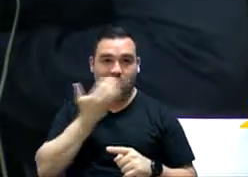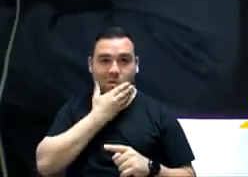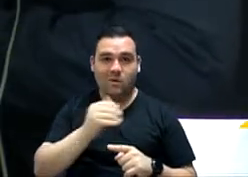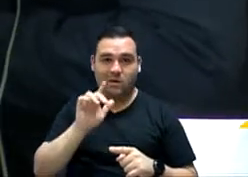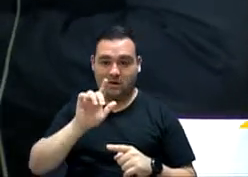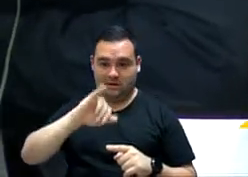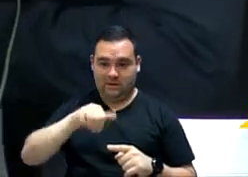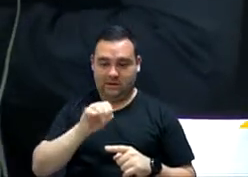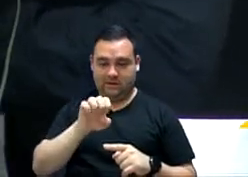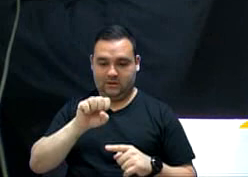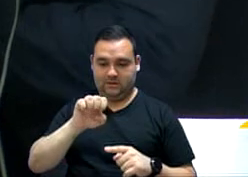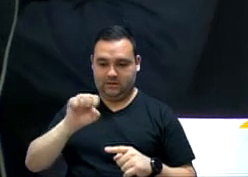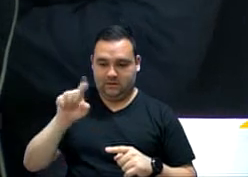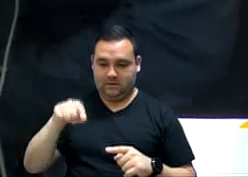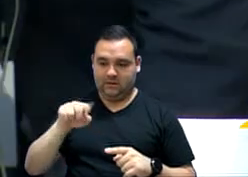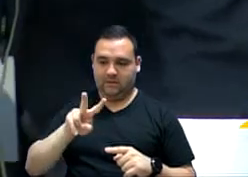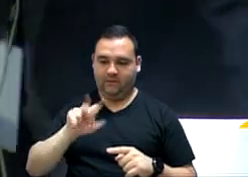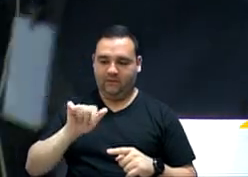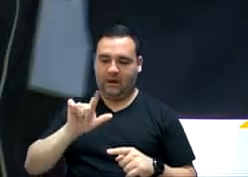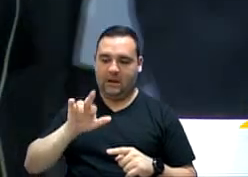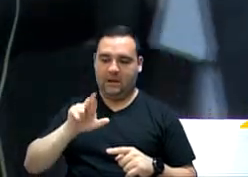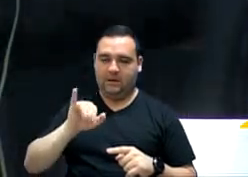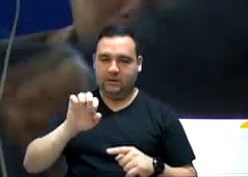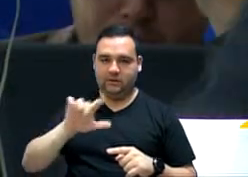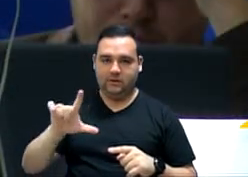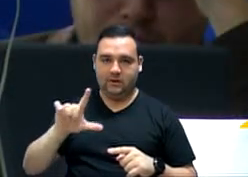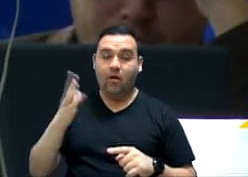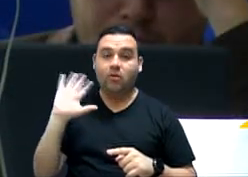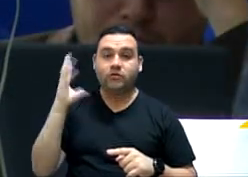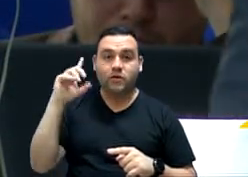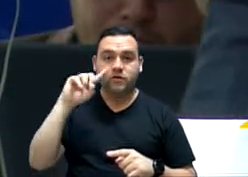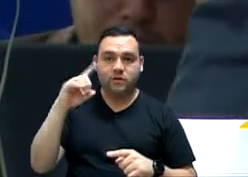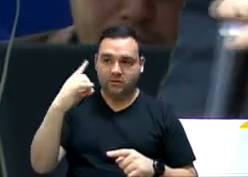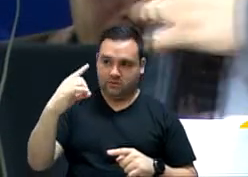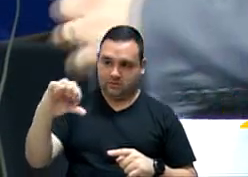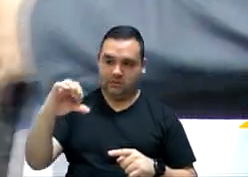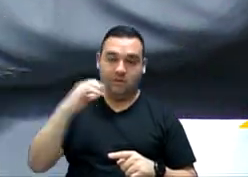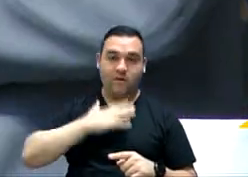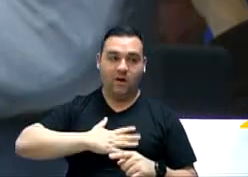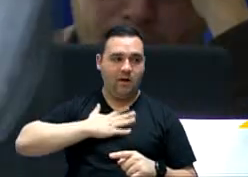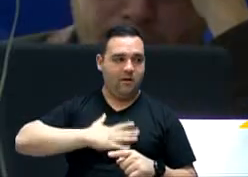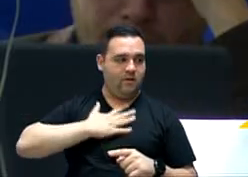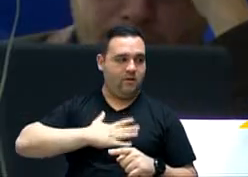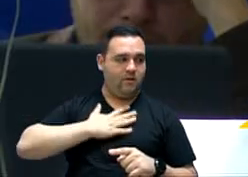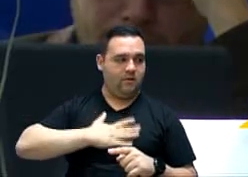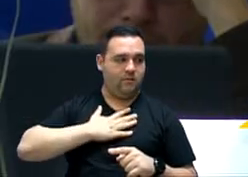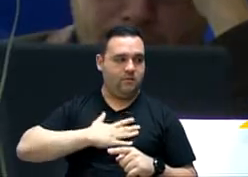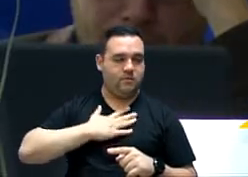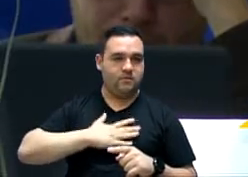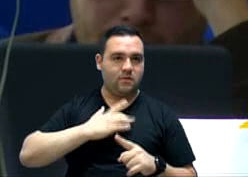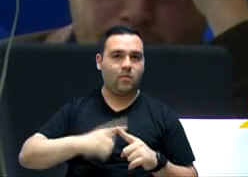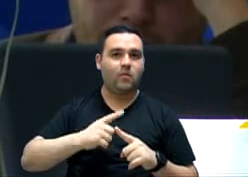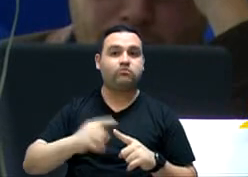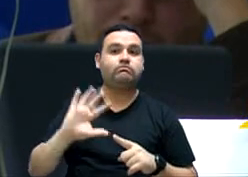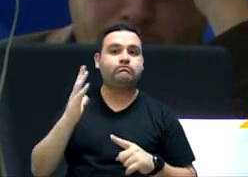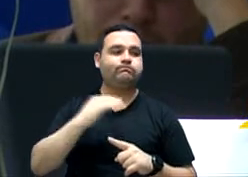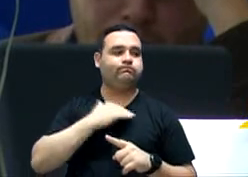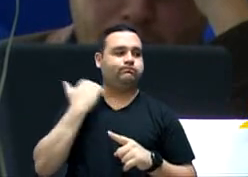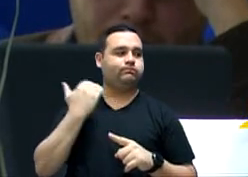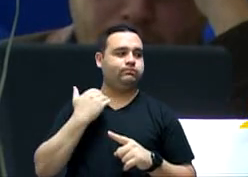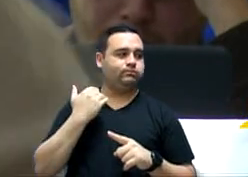senhor Gessé Valariel, na data do dia 19 de agosto, pelo